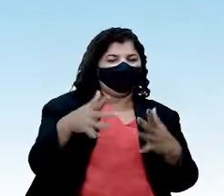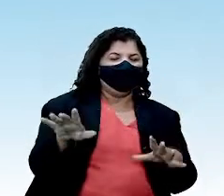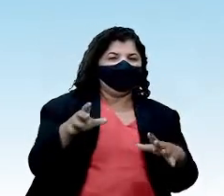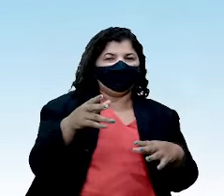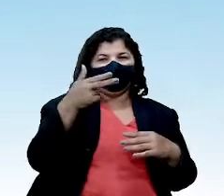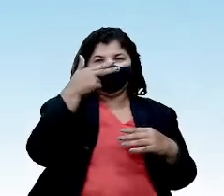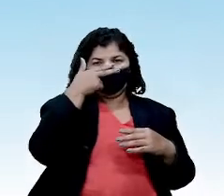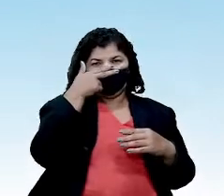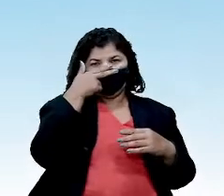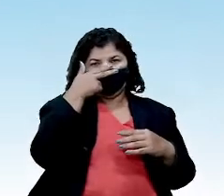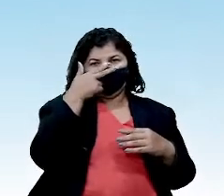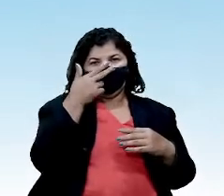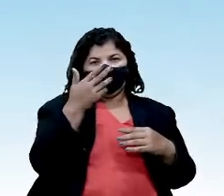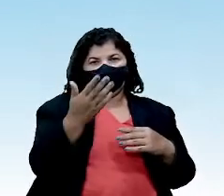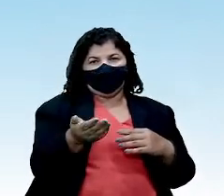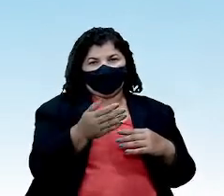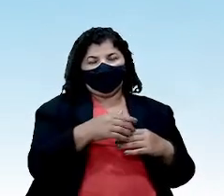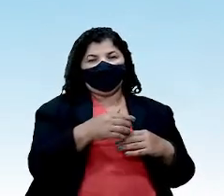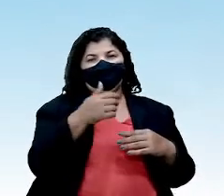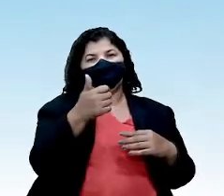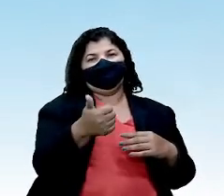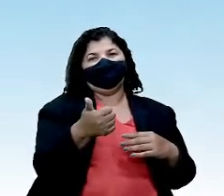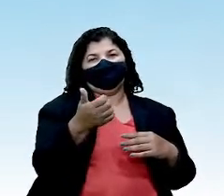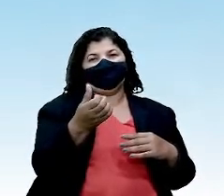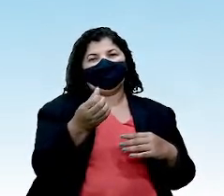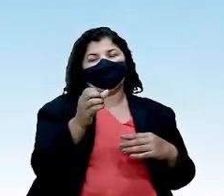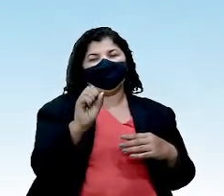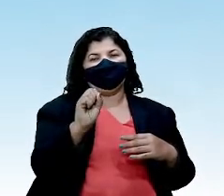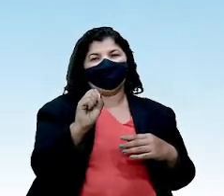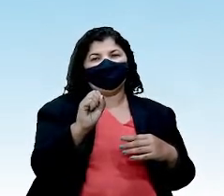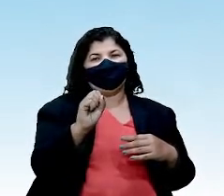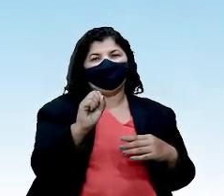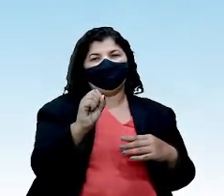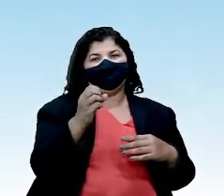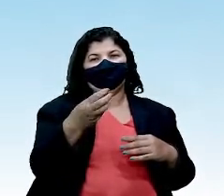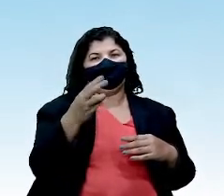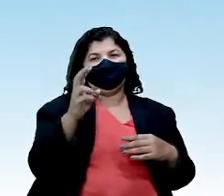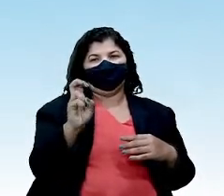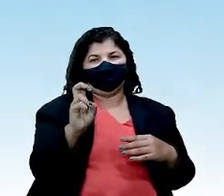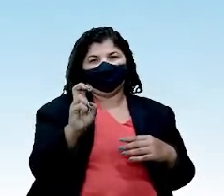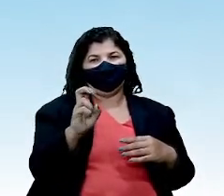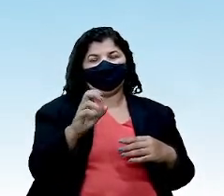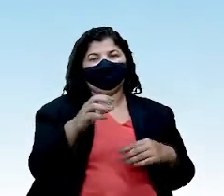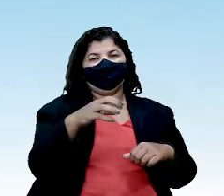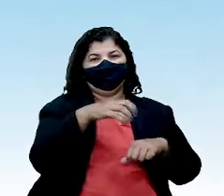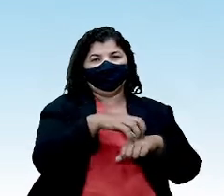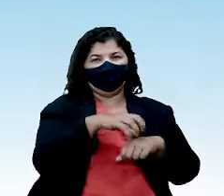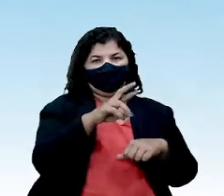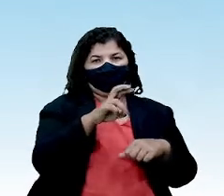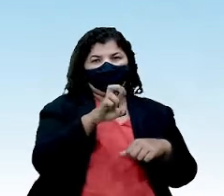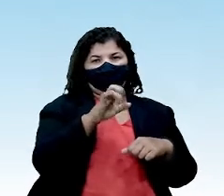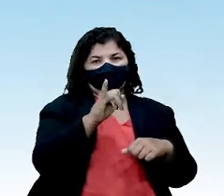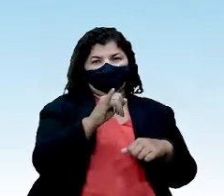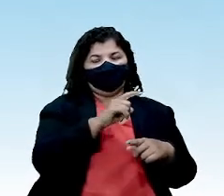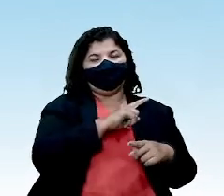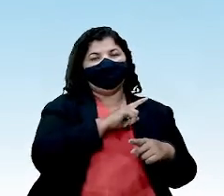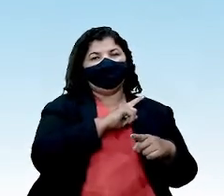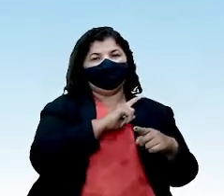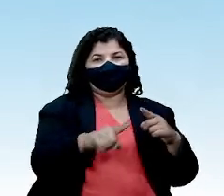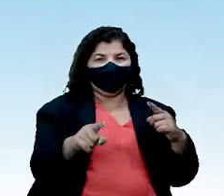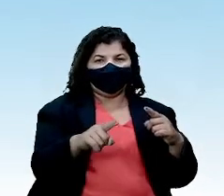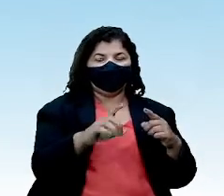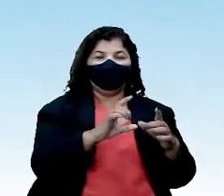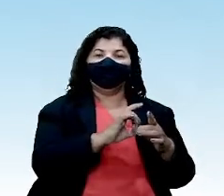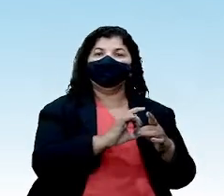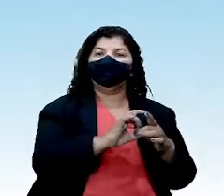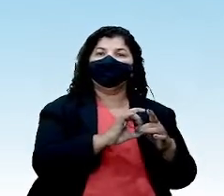É que em 1685, o Rei Sol proibiu a liberdade, o culto